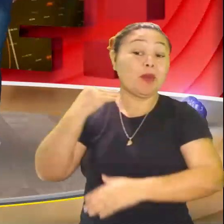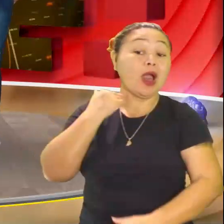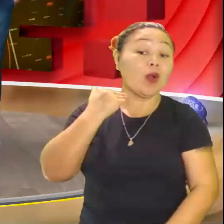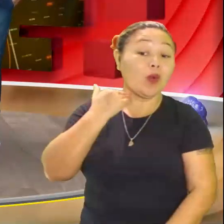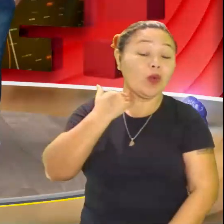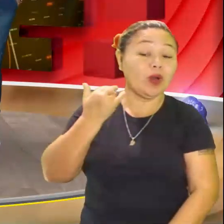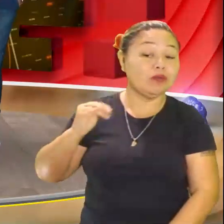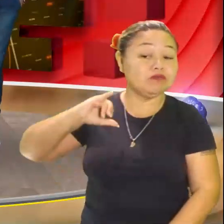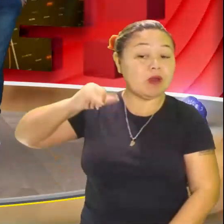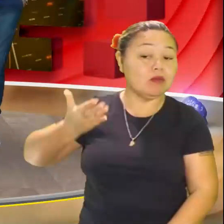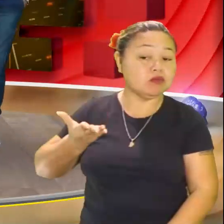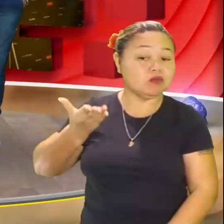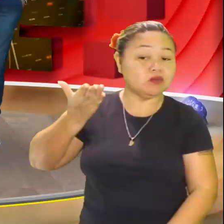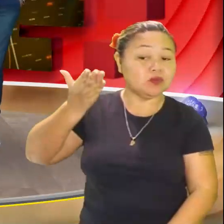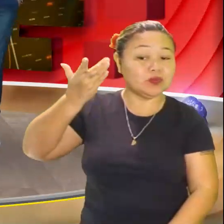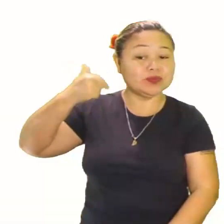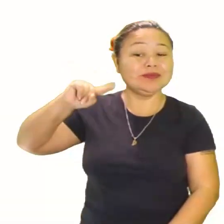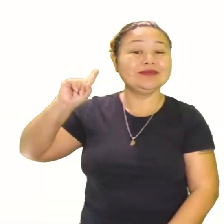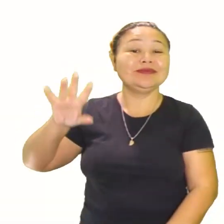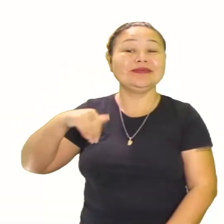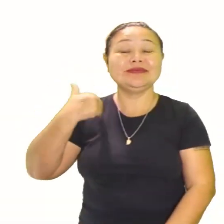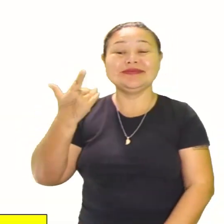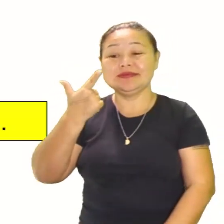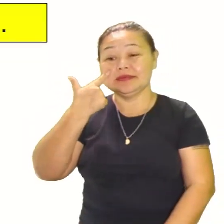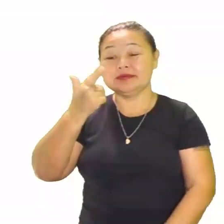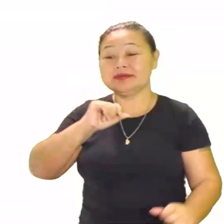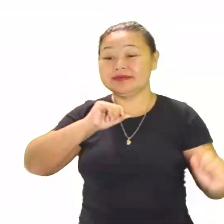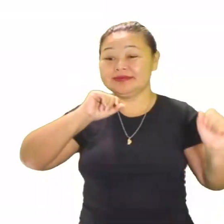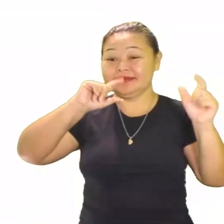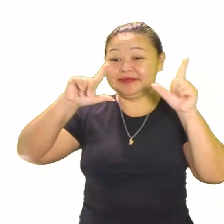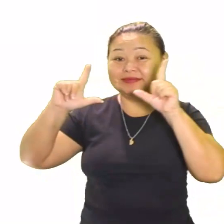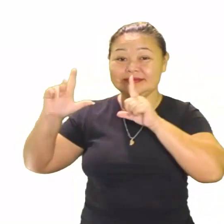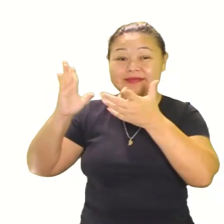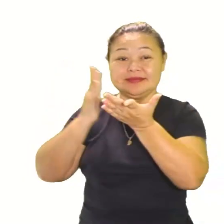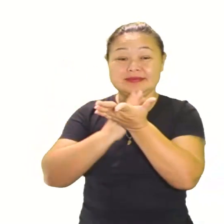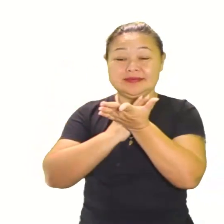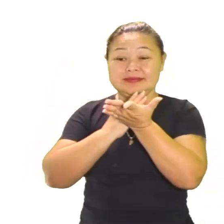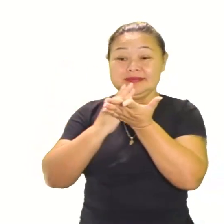e... Para render, né? Quer botar para render. Vamos lá então, olha lá no slide A.